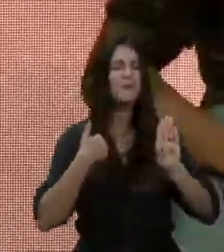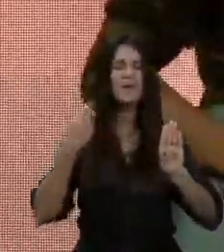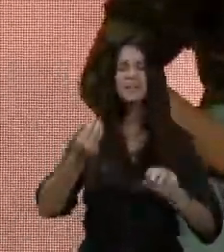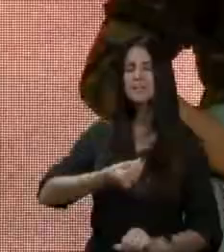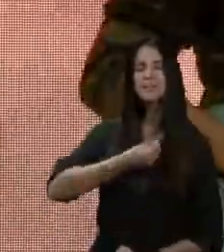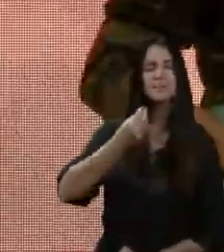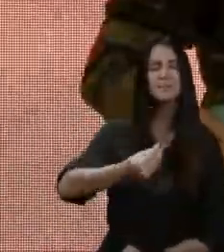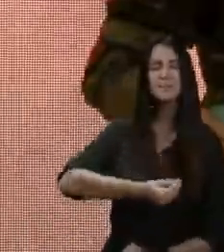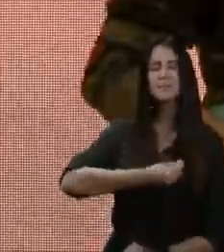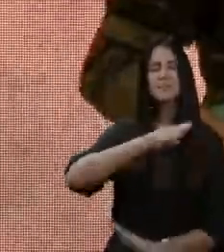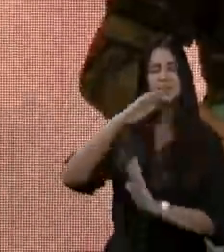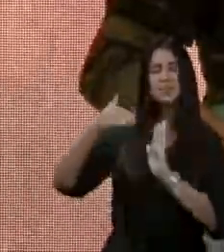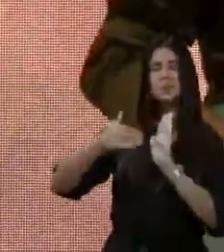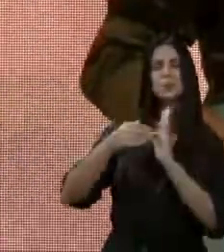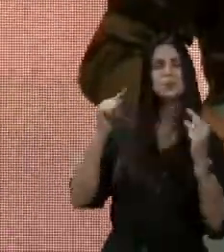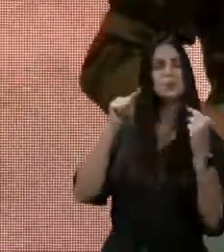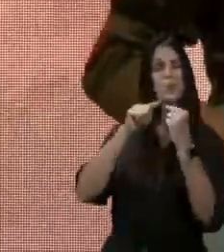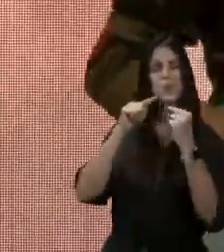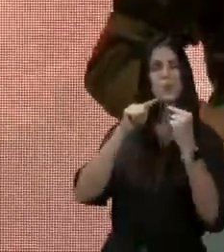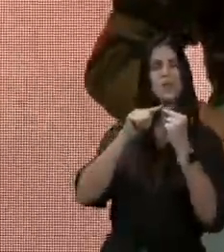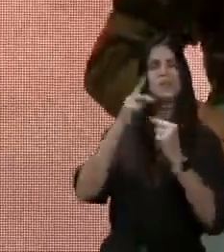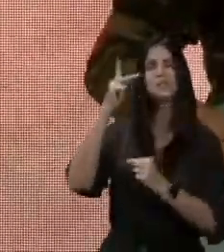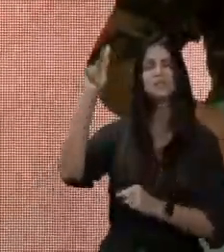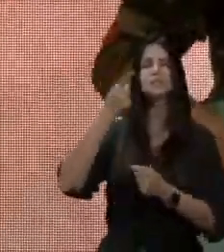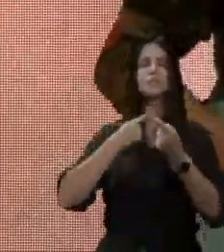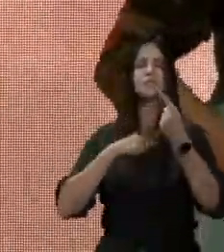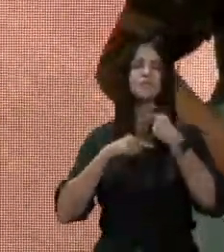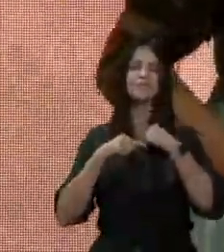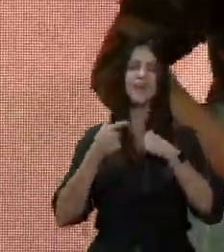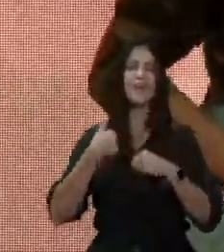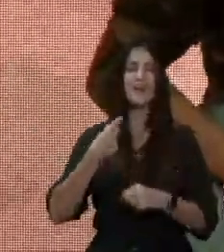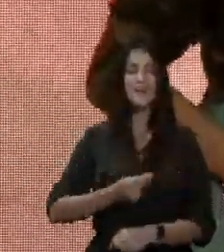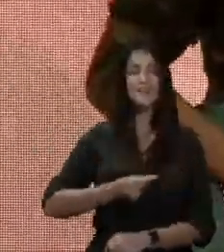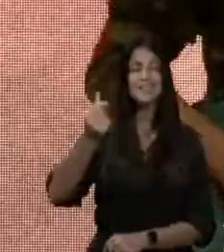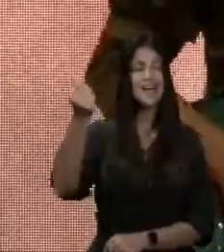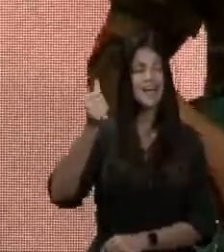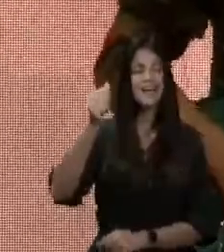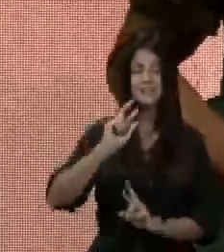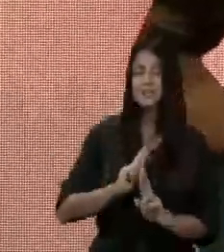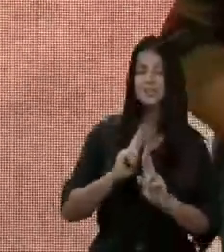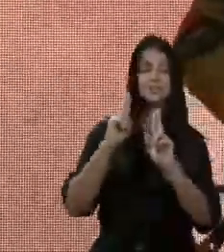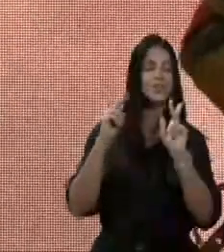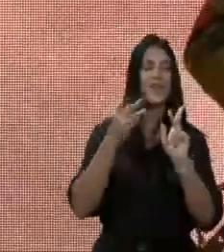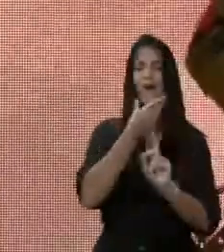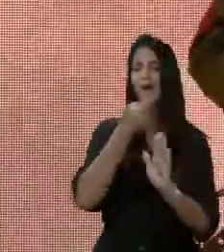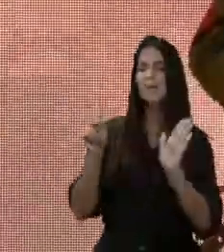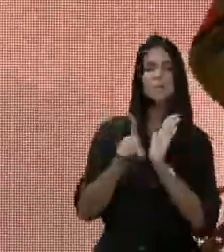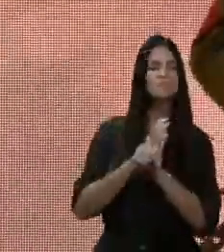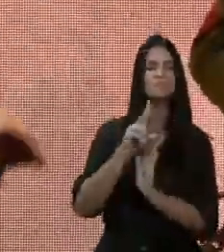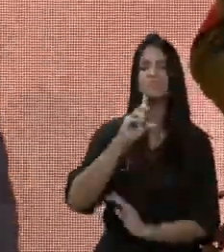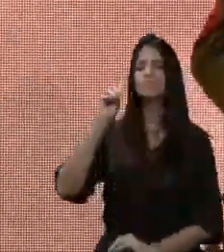eu vivo a plenitude da tua vontade se eu quero sair daqui diferente quero sair daqui um homem de Deus